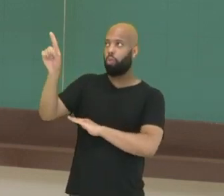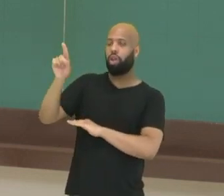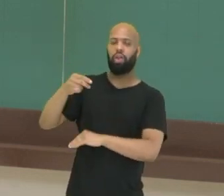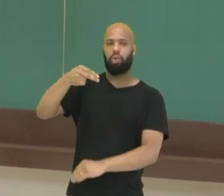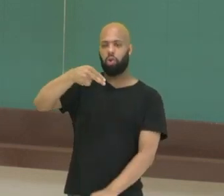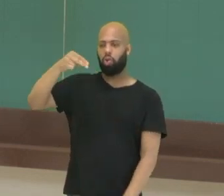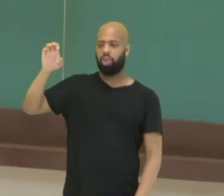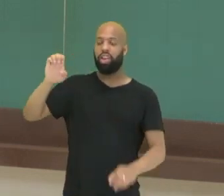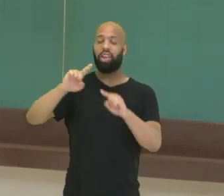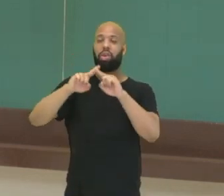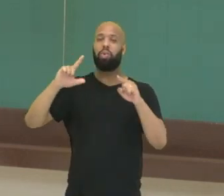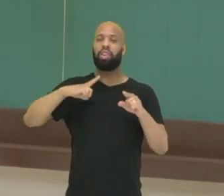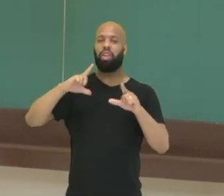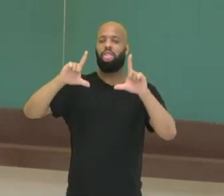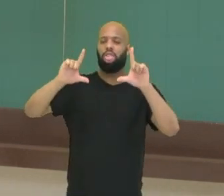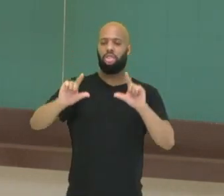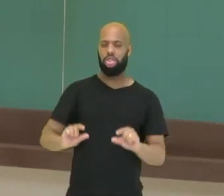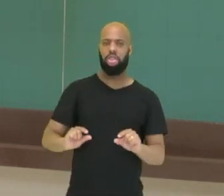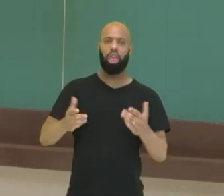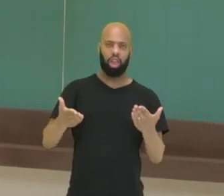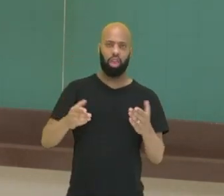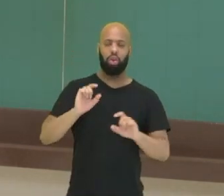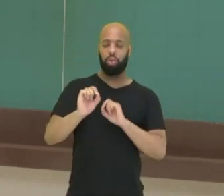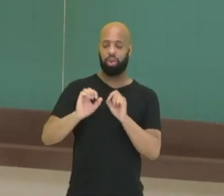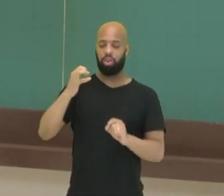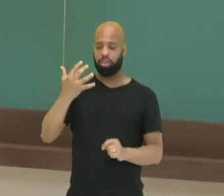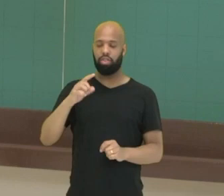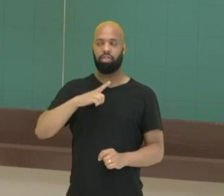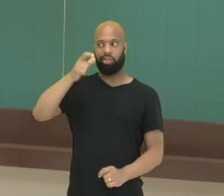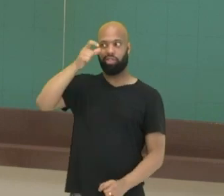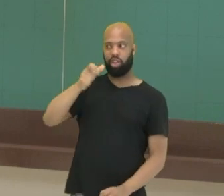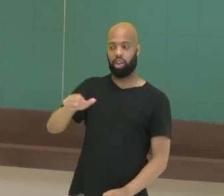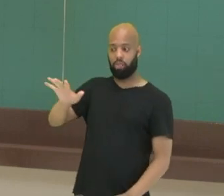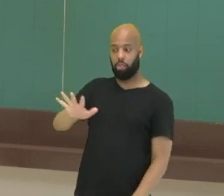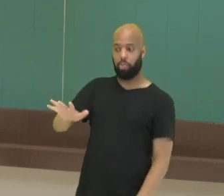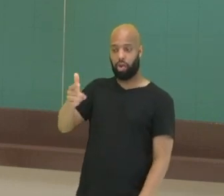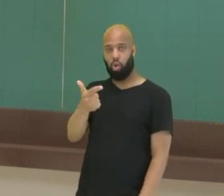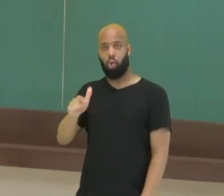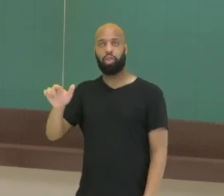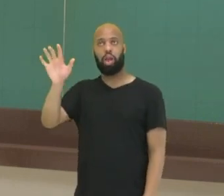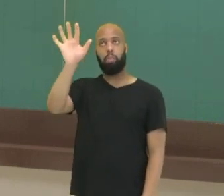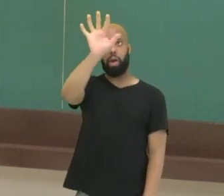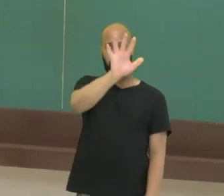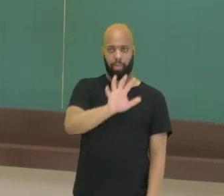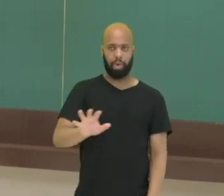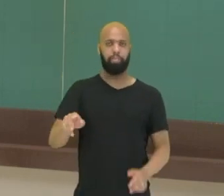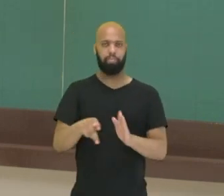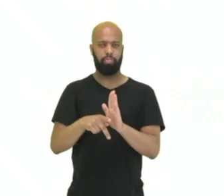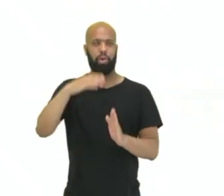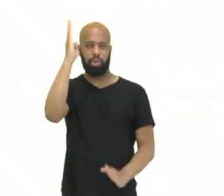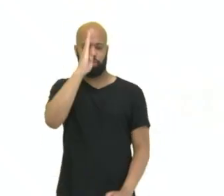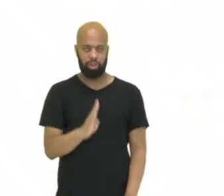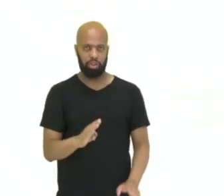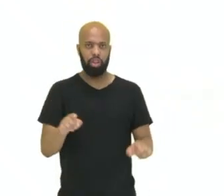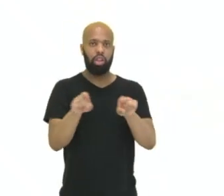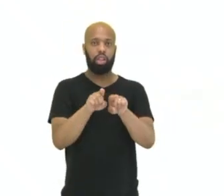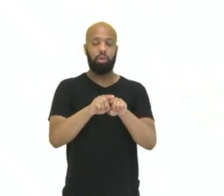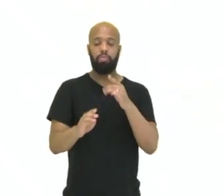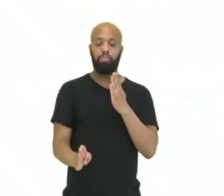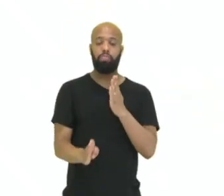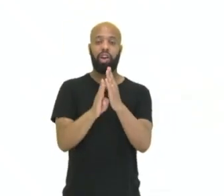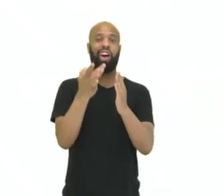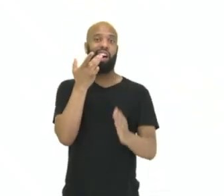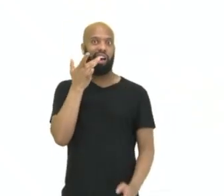uma decadência disso, surge o interesse de ocupar outras áreas do Brasil. Também a descoberta de ouro e